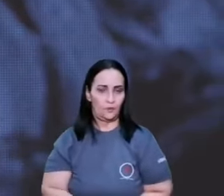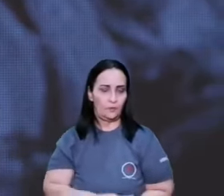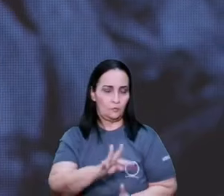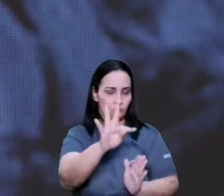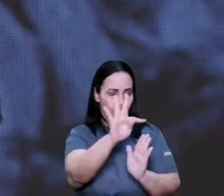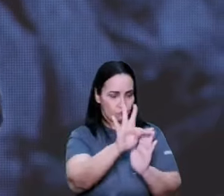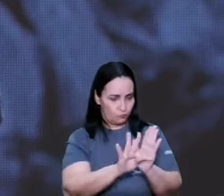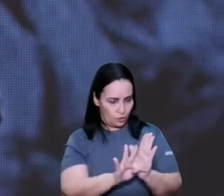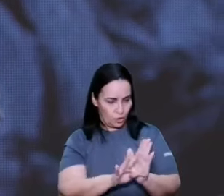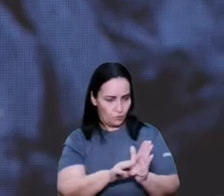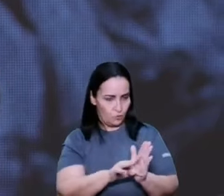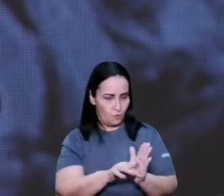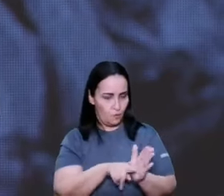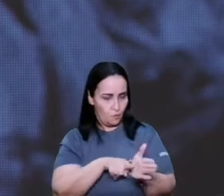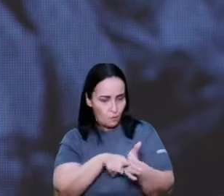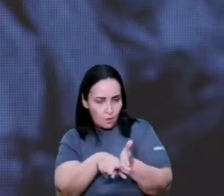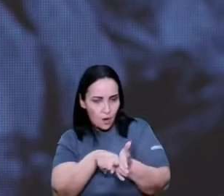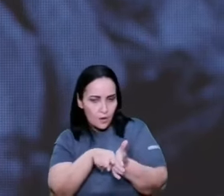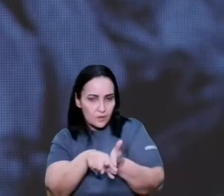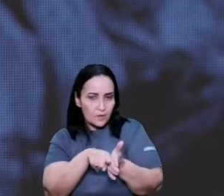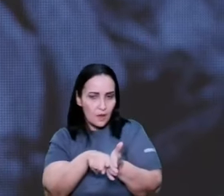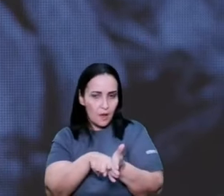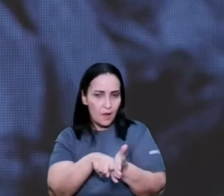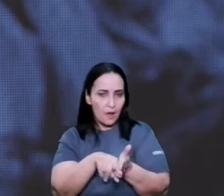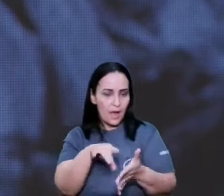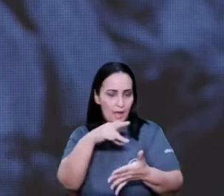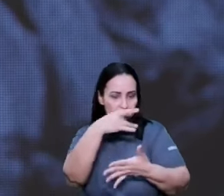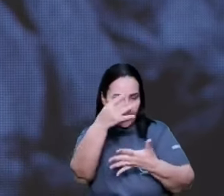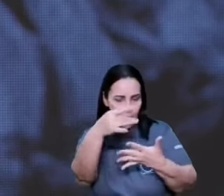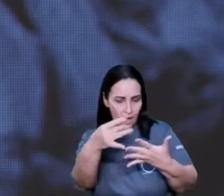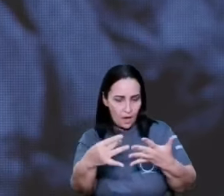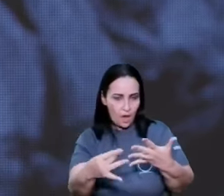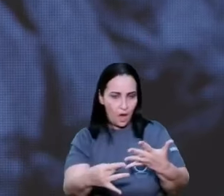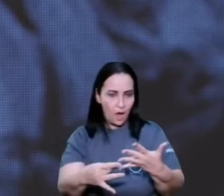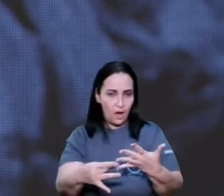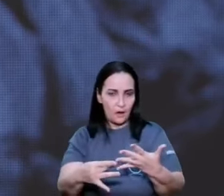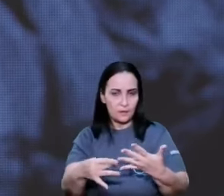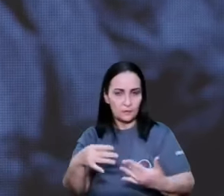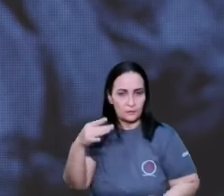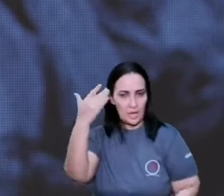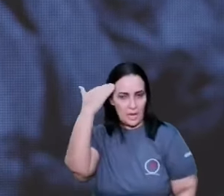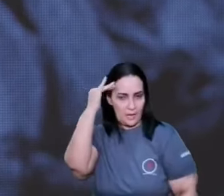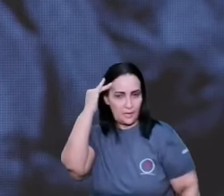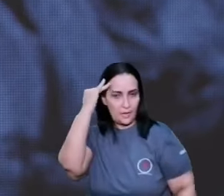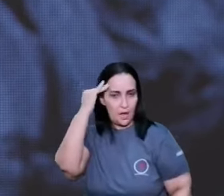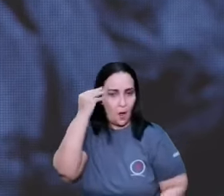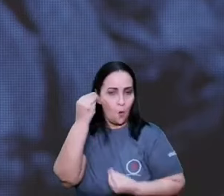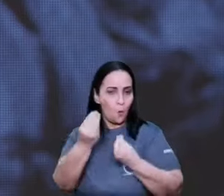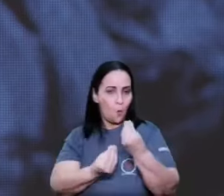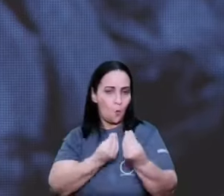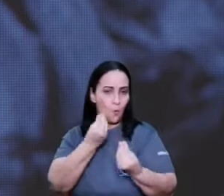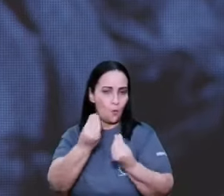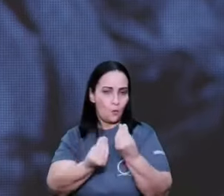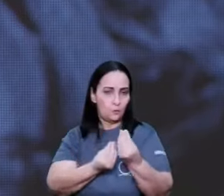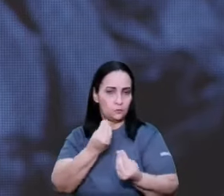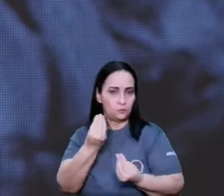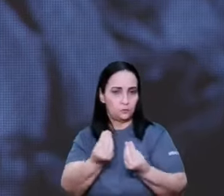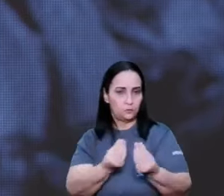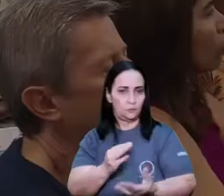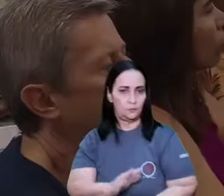retrato e ao mesmo tempo nós vamos entender a metodologia de Jesus